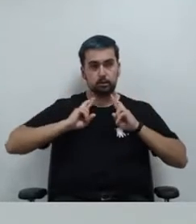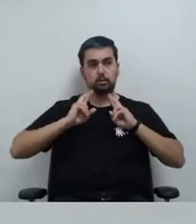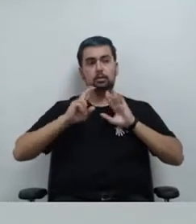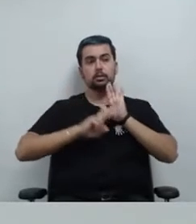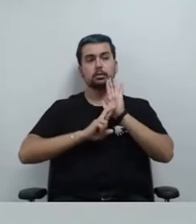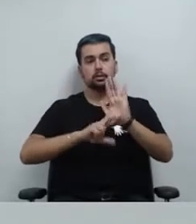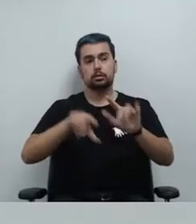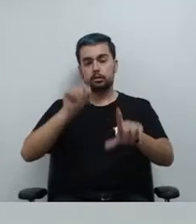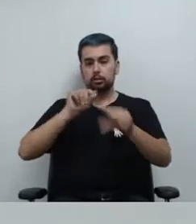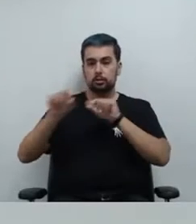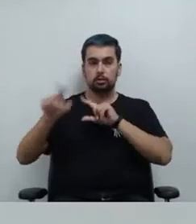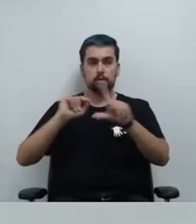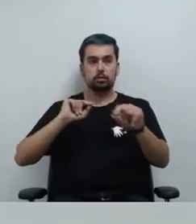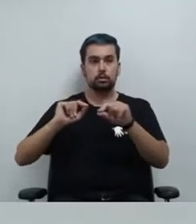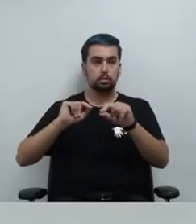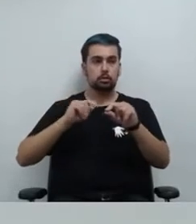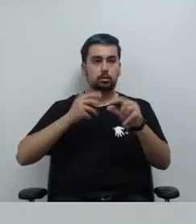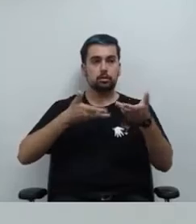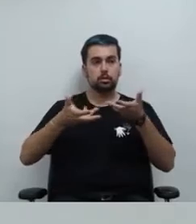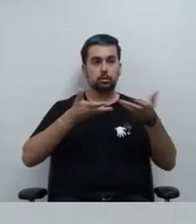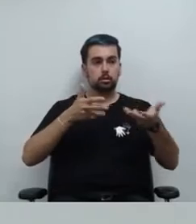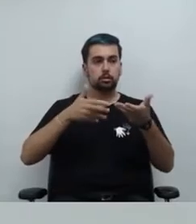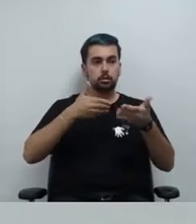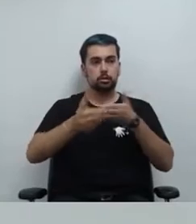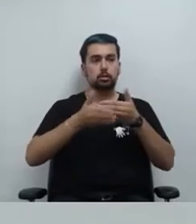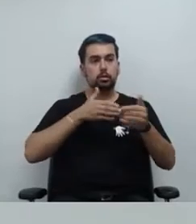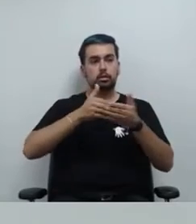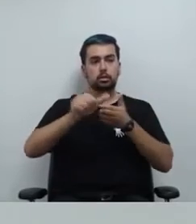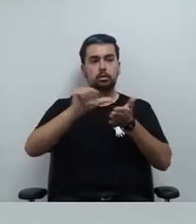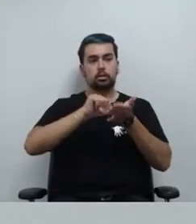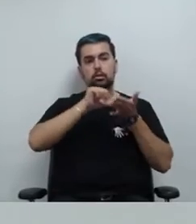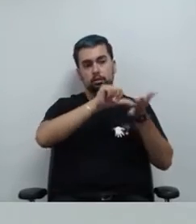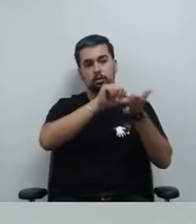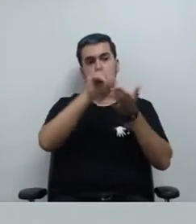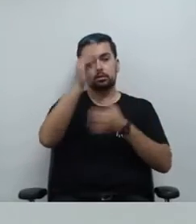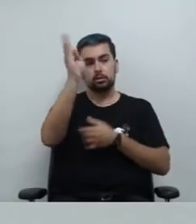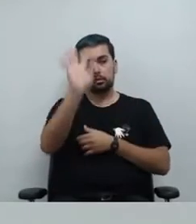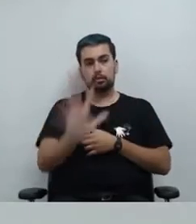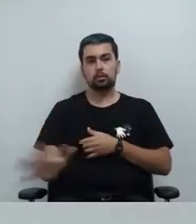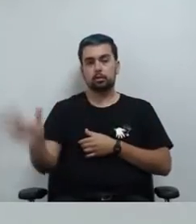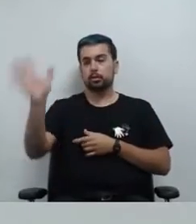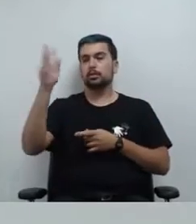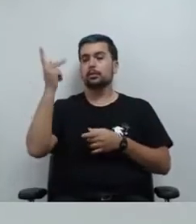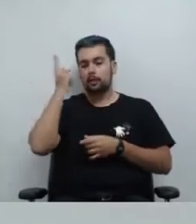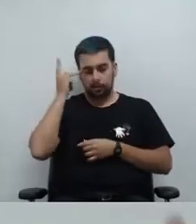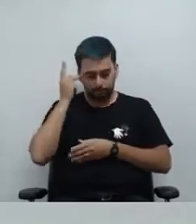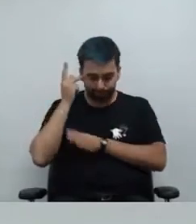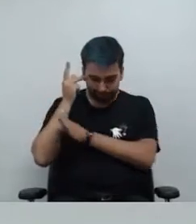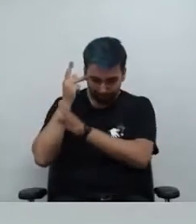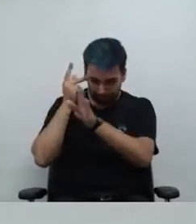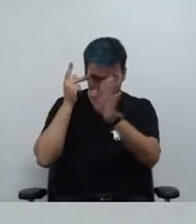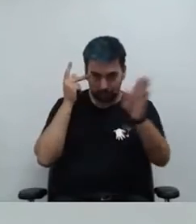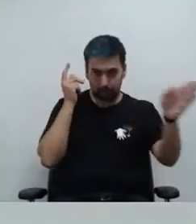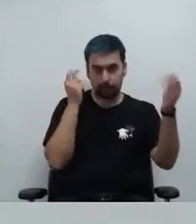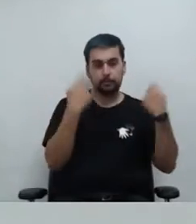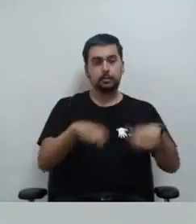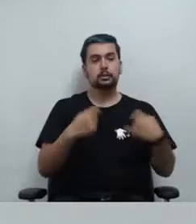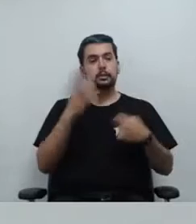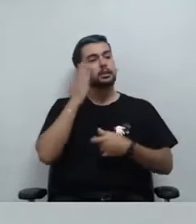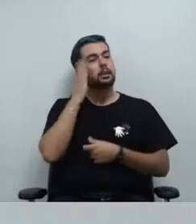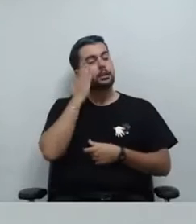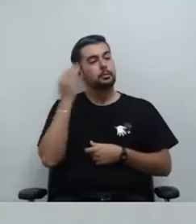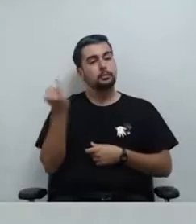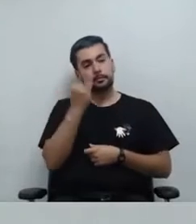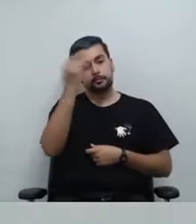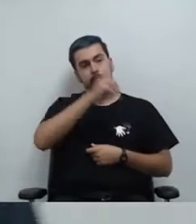representantes do CONDEG para atuar em qualquer espaço nacional, todo mundo, São Paulo tem que ir reconhecendo a importância